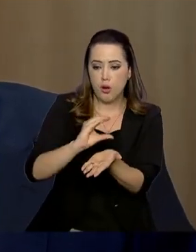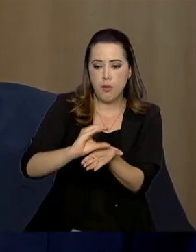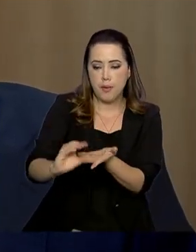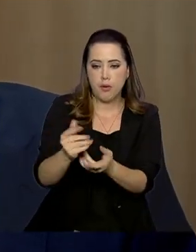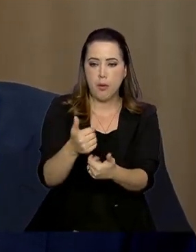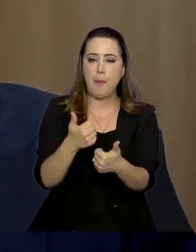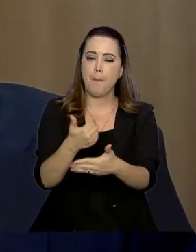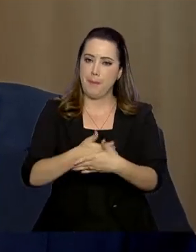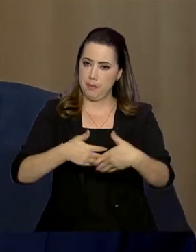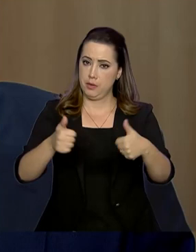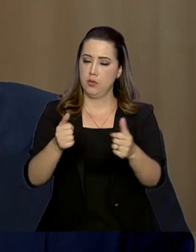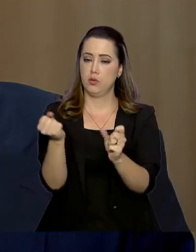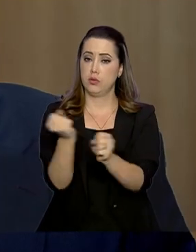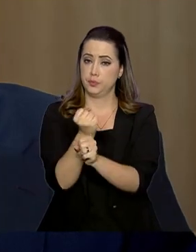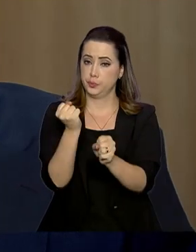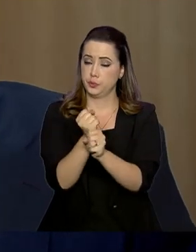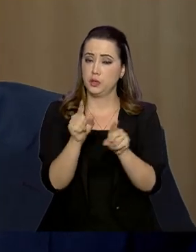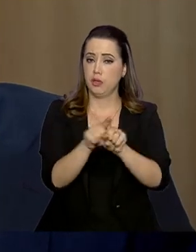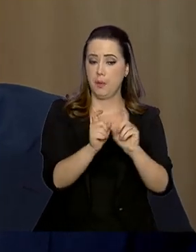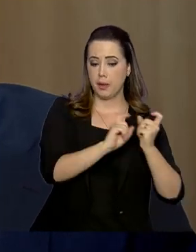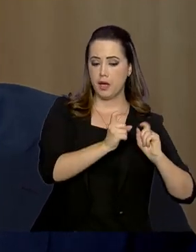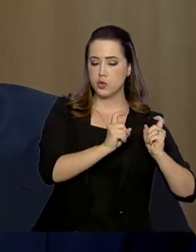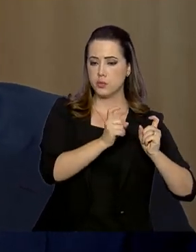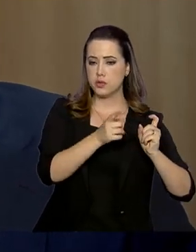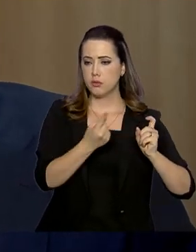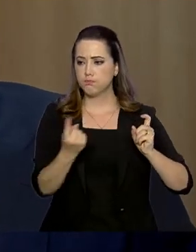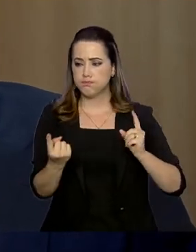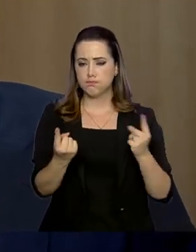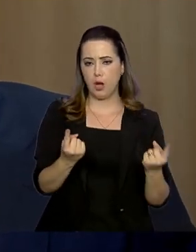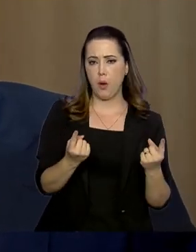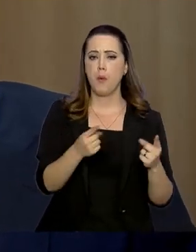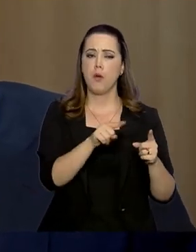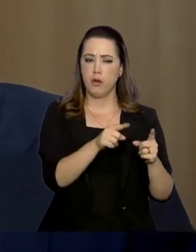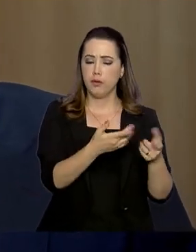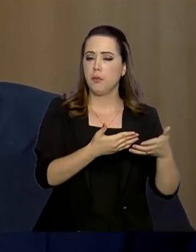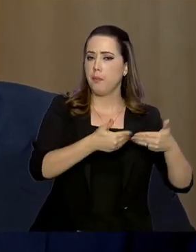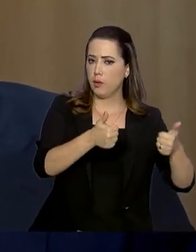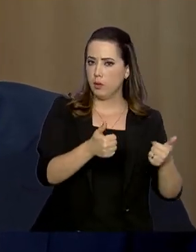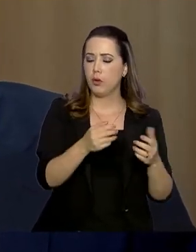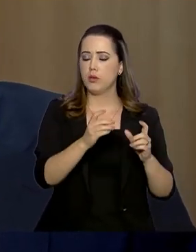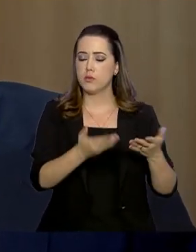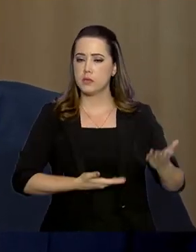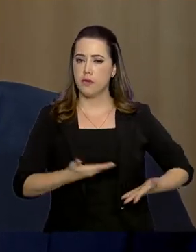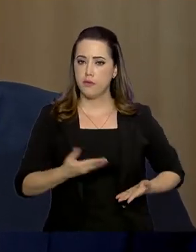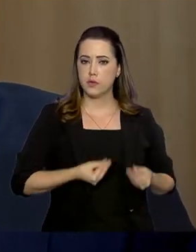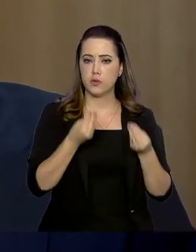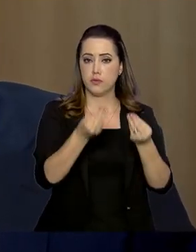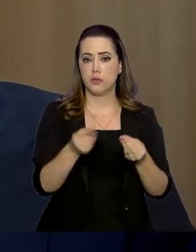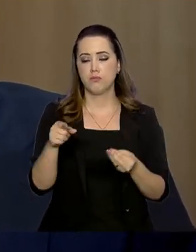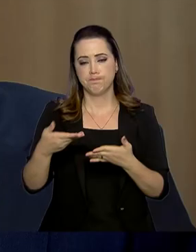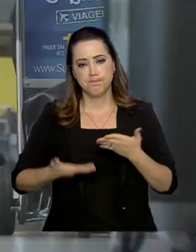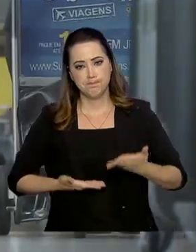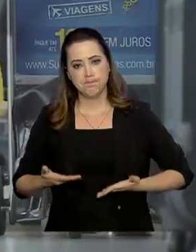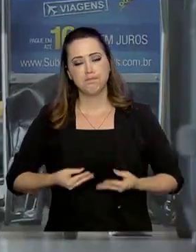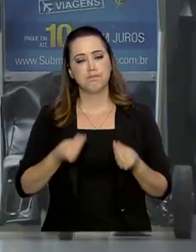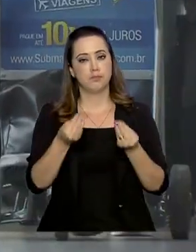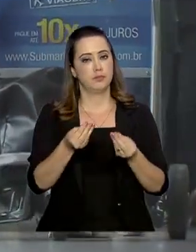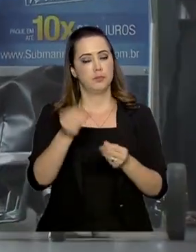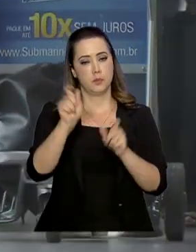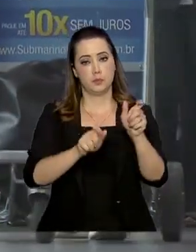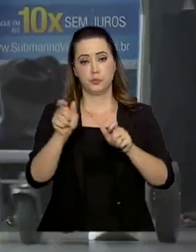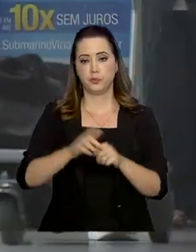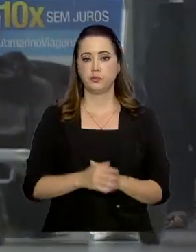infraestrutura, quanto na parte de gestão para poder melhorar a qualidade do serviço público que é prestado à população brasileira. O